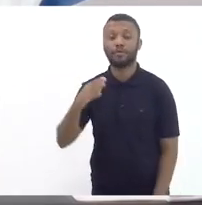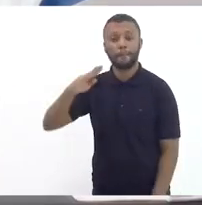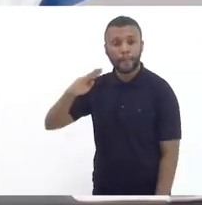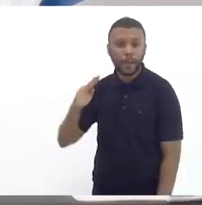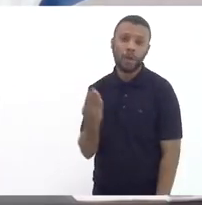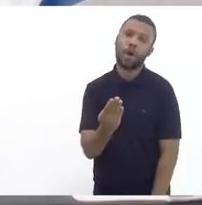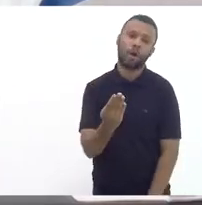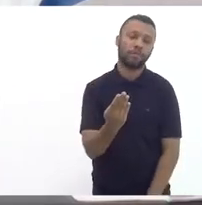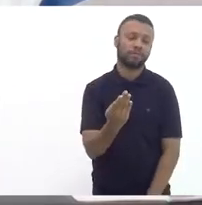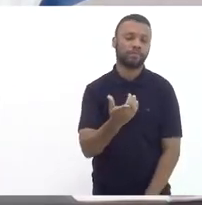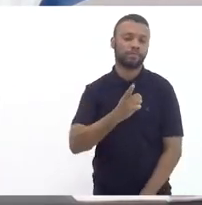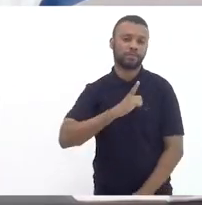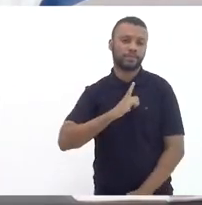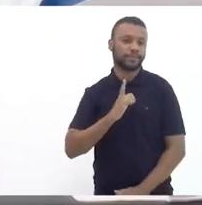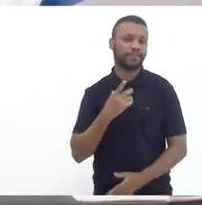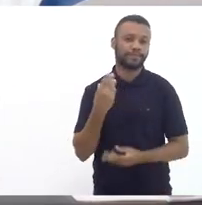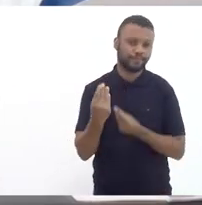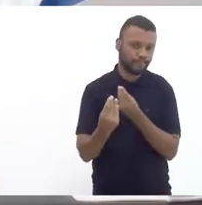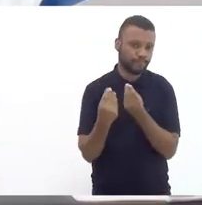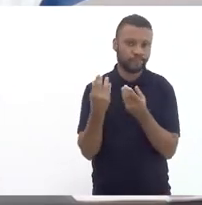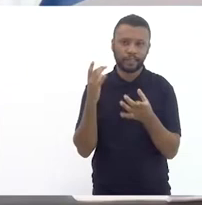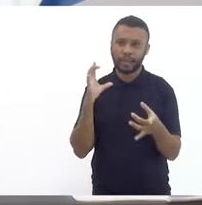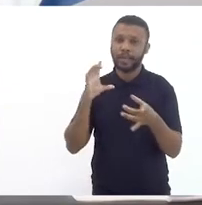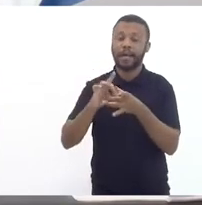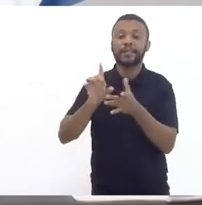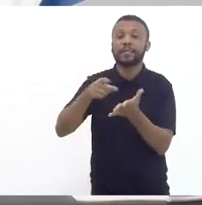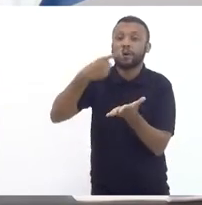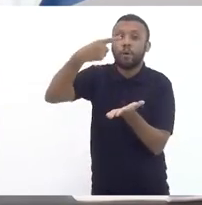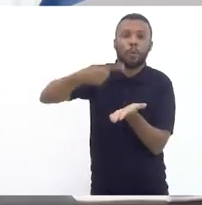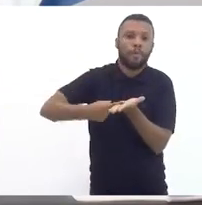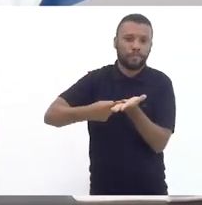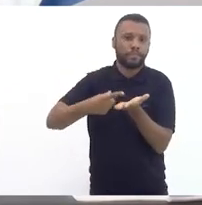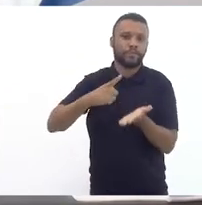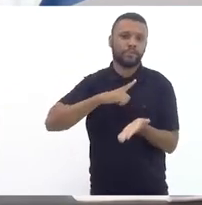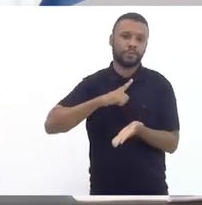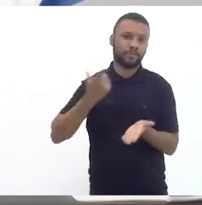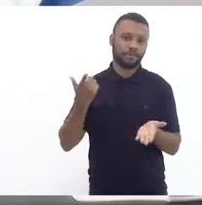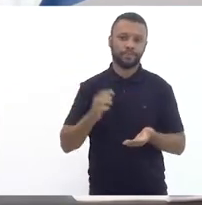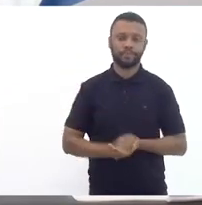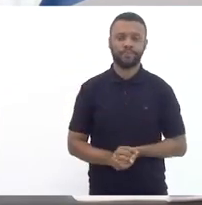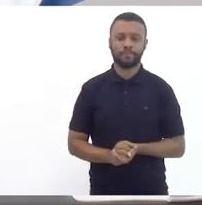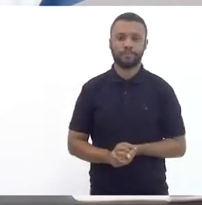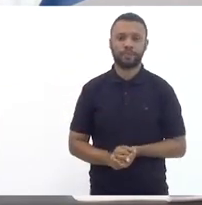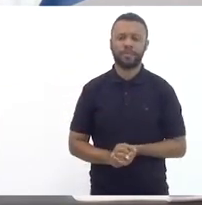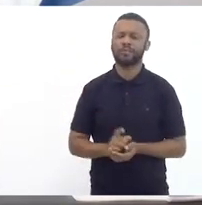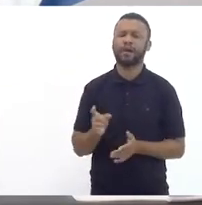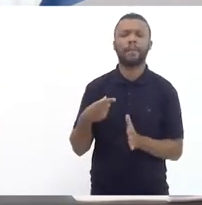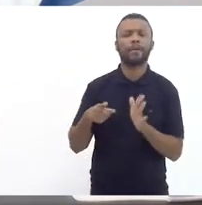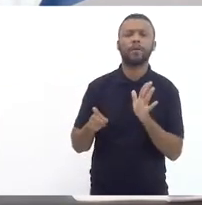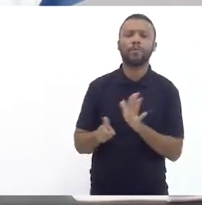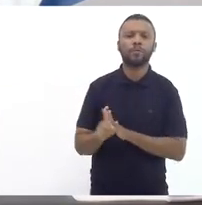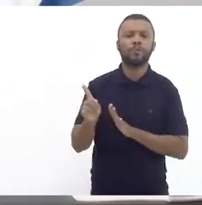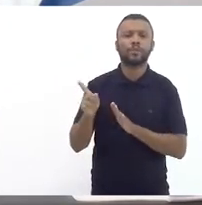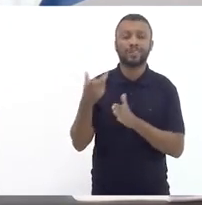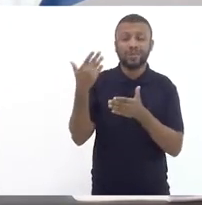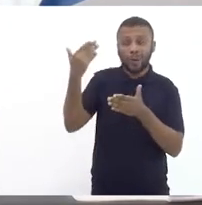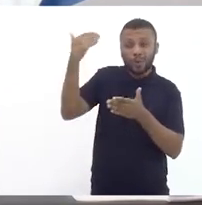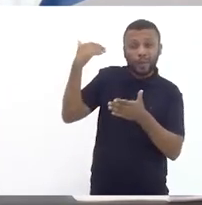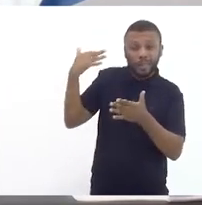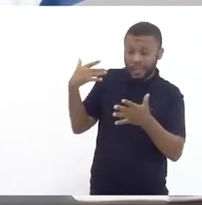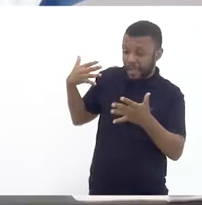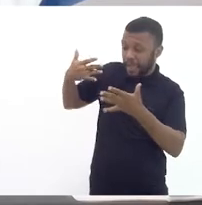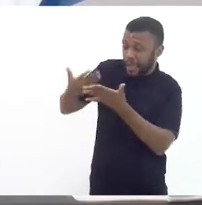enfim, feito parte desse compromisso. Então, o que, que de lá para cá... nós tivemos de investimentos